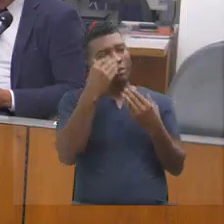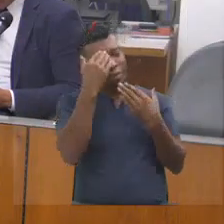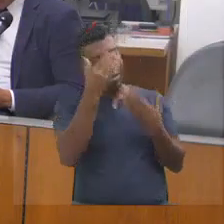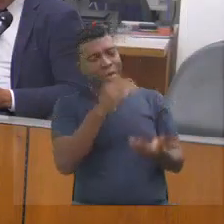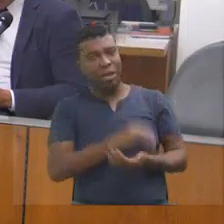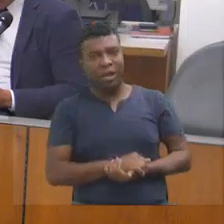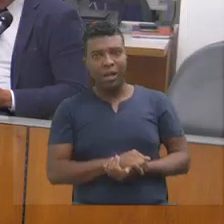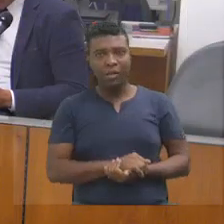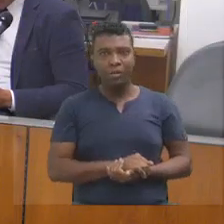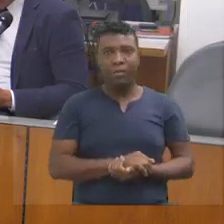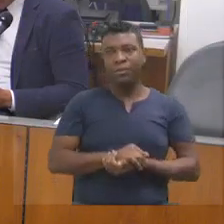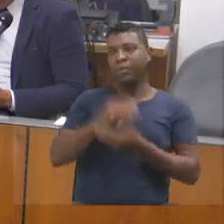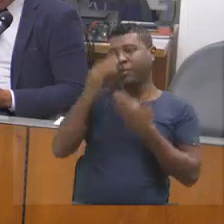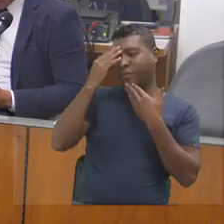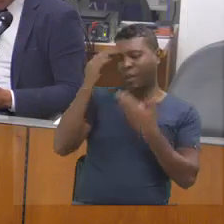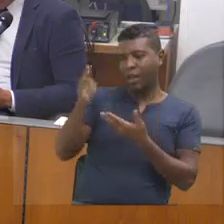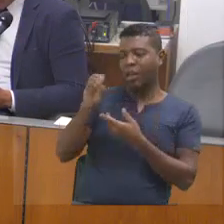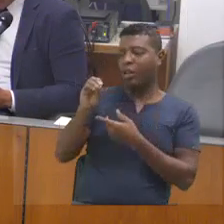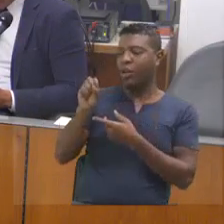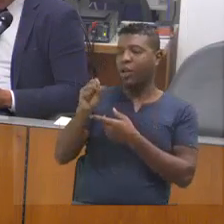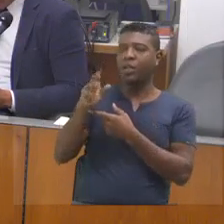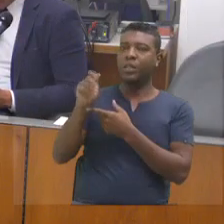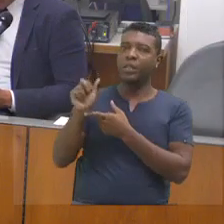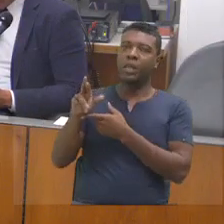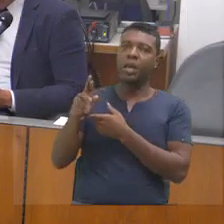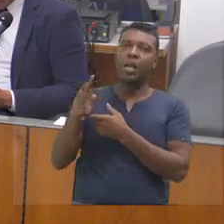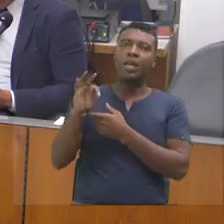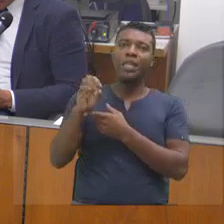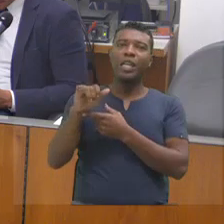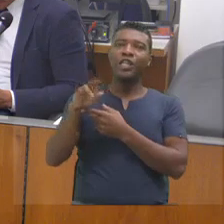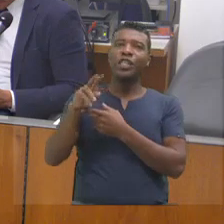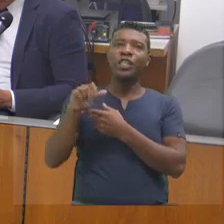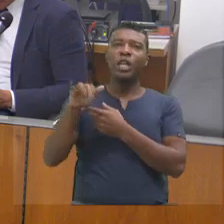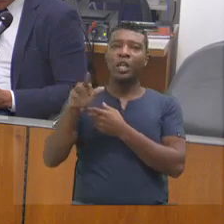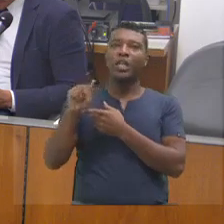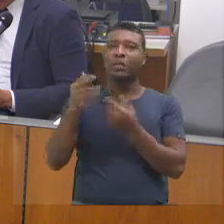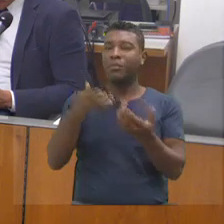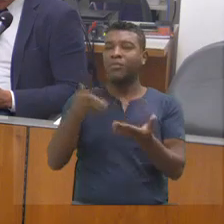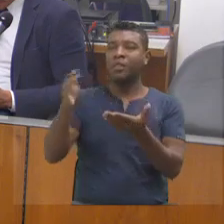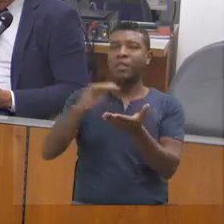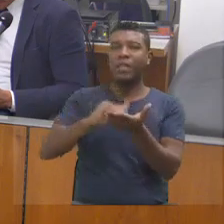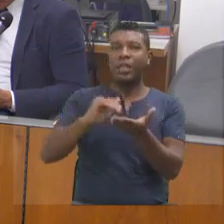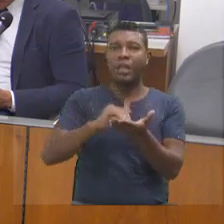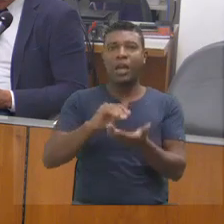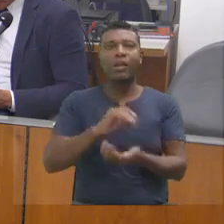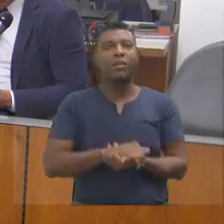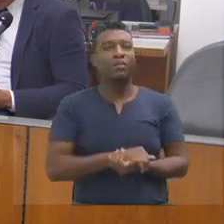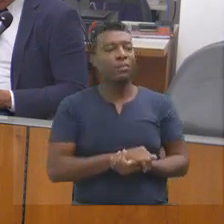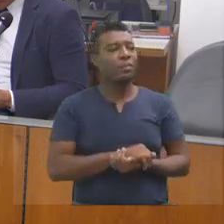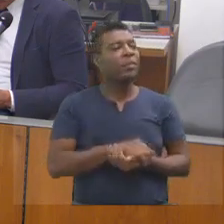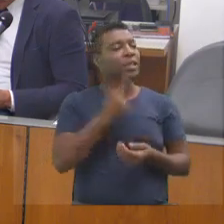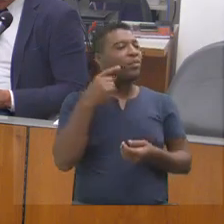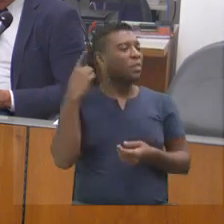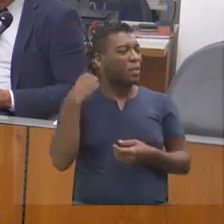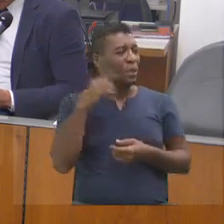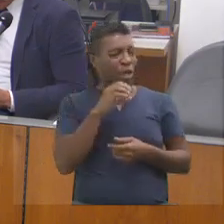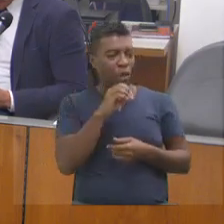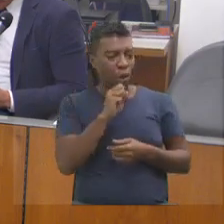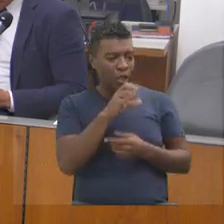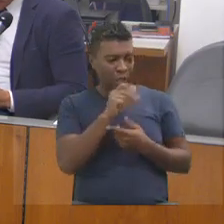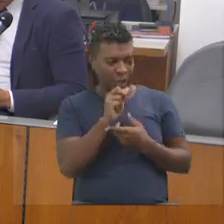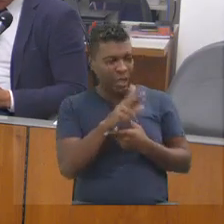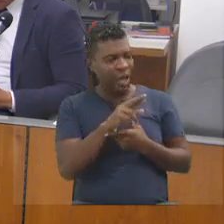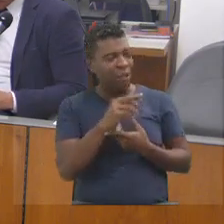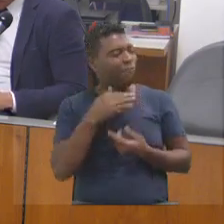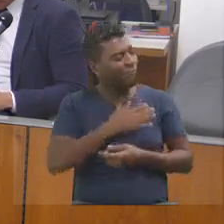Obrigado deputados Teixeira com a palavra secretário obrigado então Deputado Oscar é um prazer ter